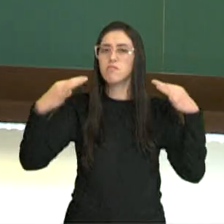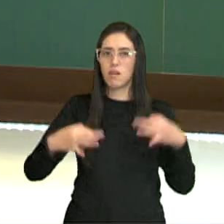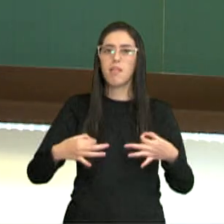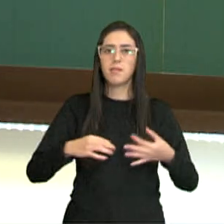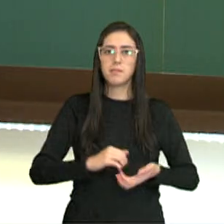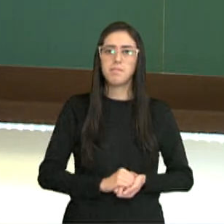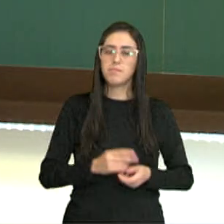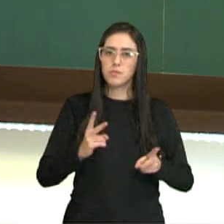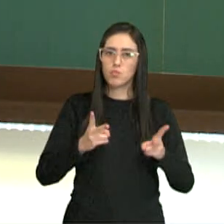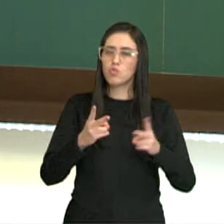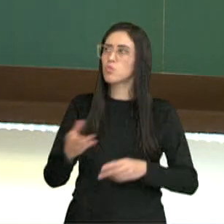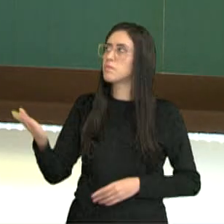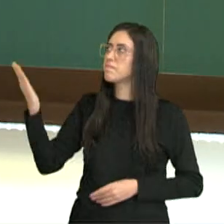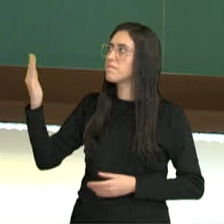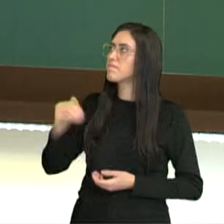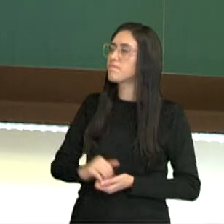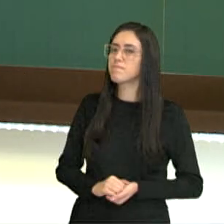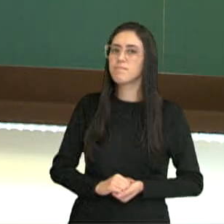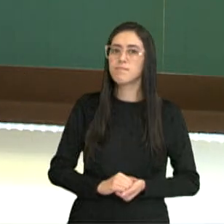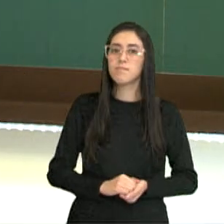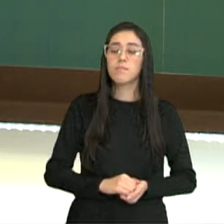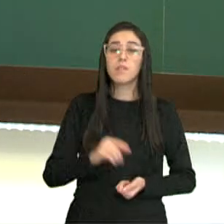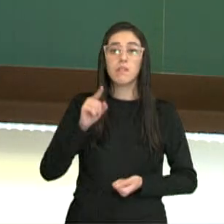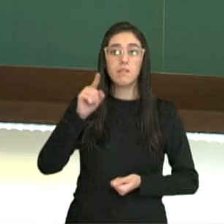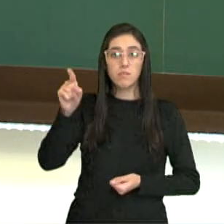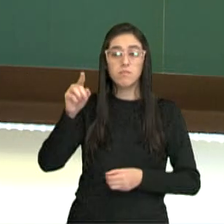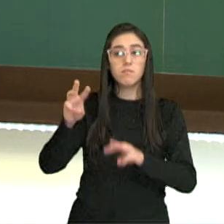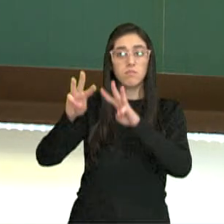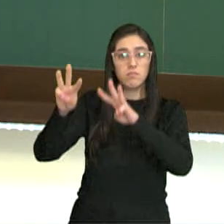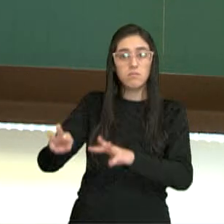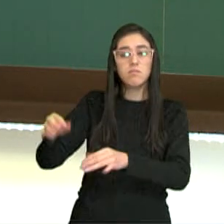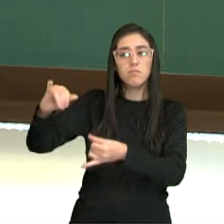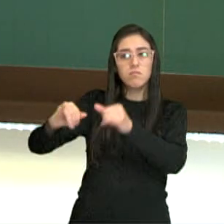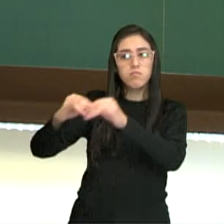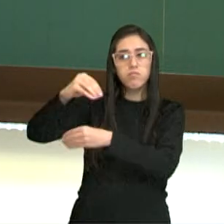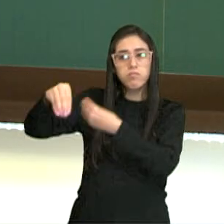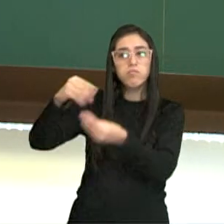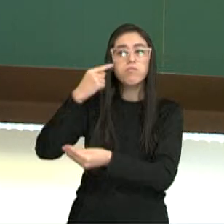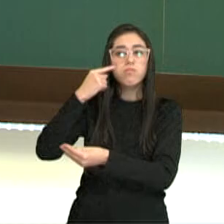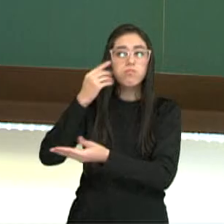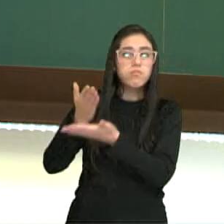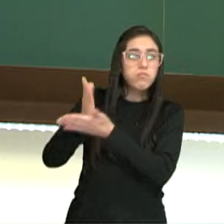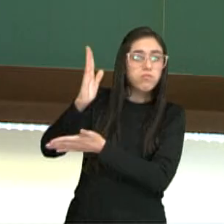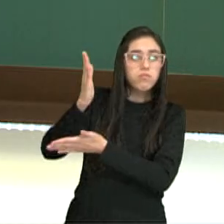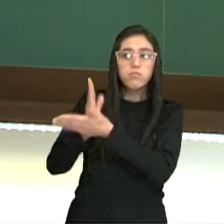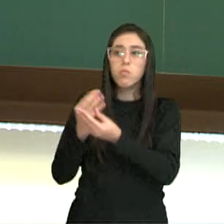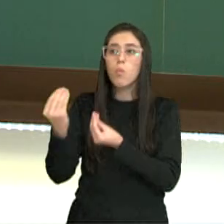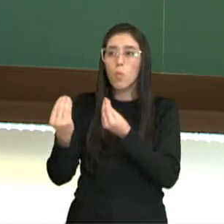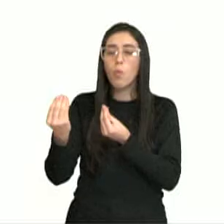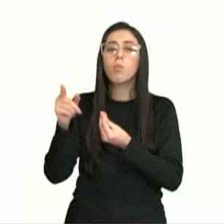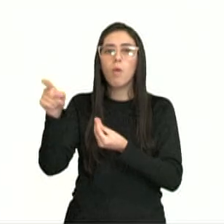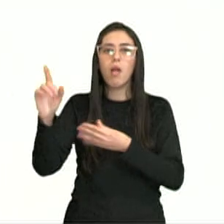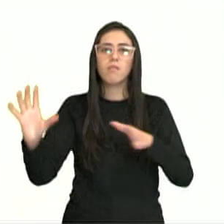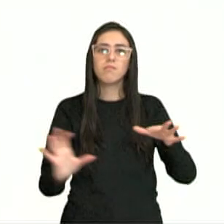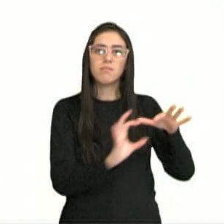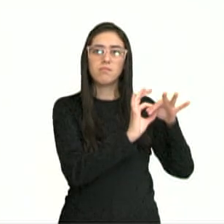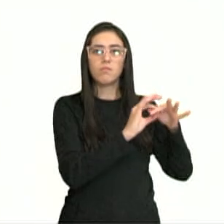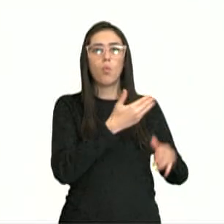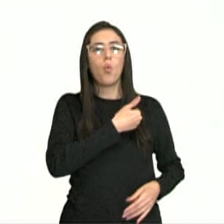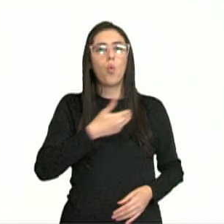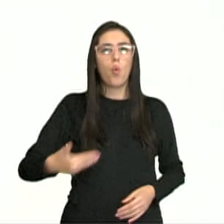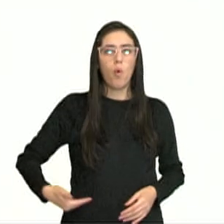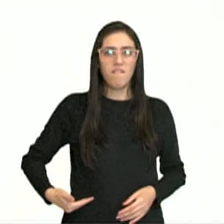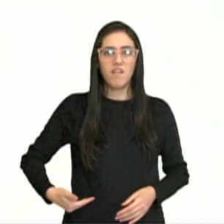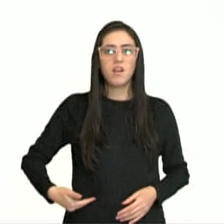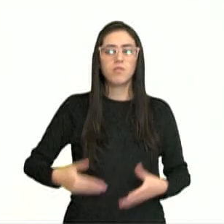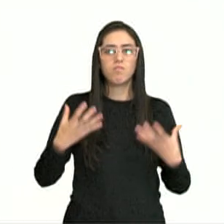Continua aqui, ó. Para finalizar a fase pré-clínica de testes, a UFPR fechou um acordo com o governo do Paraná. No